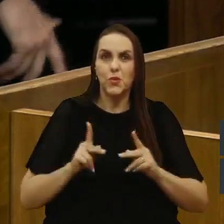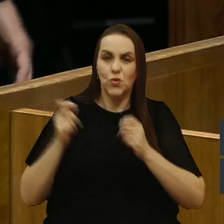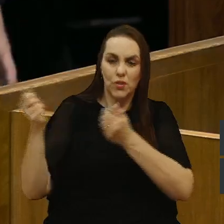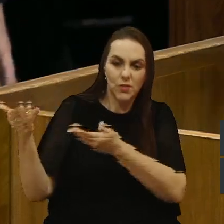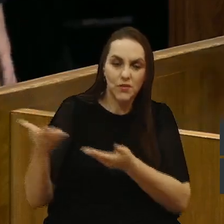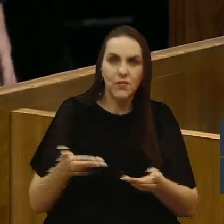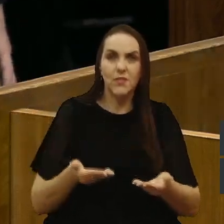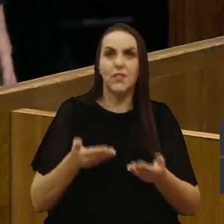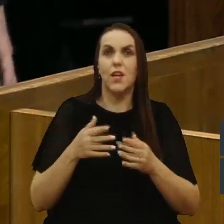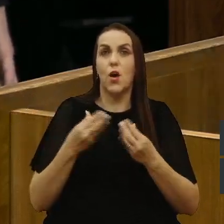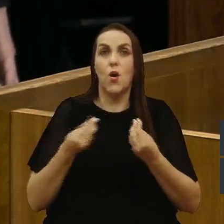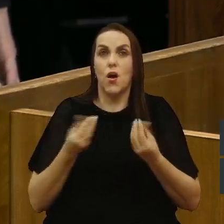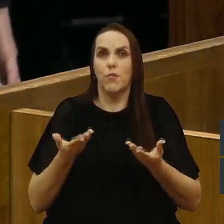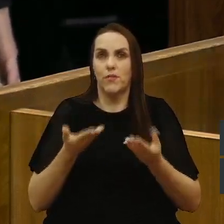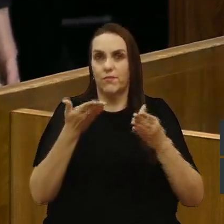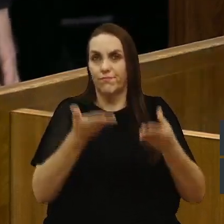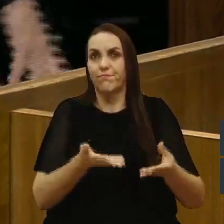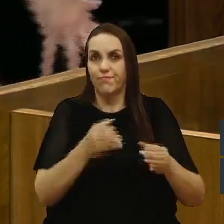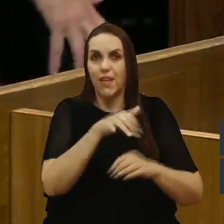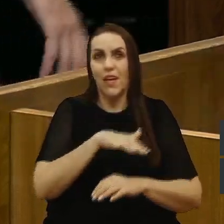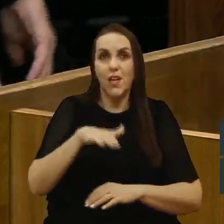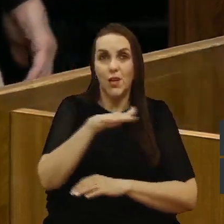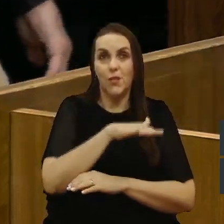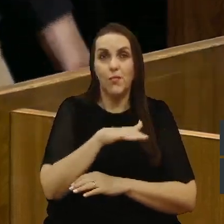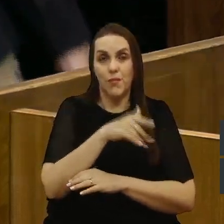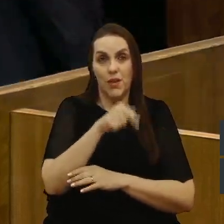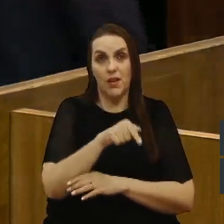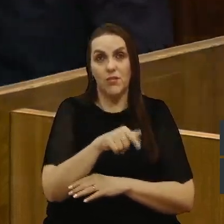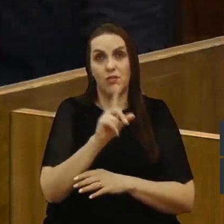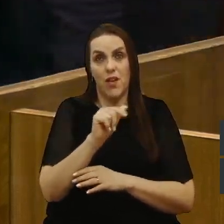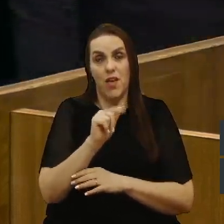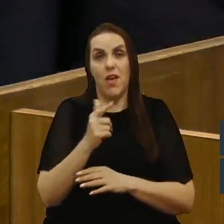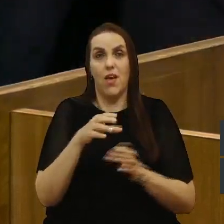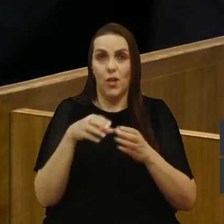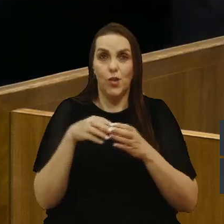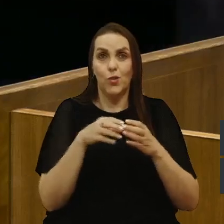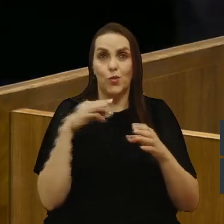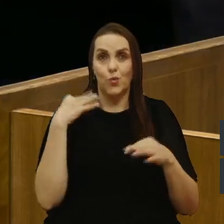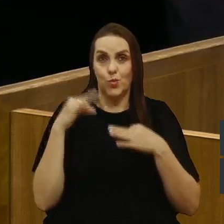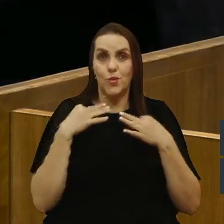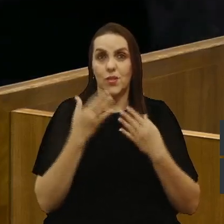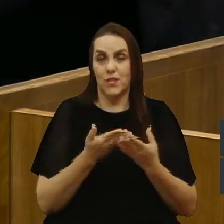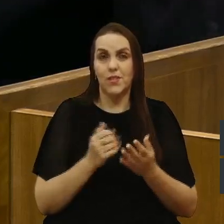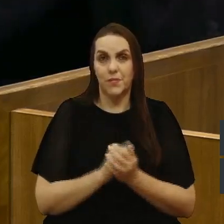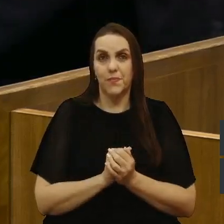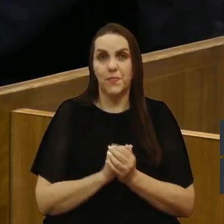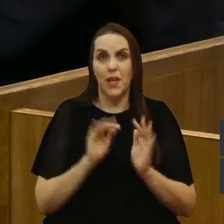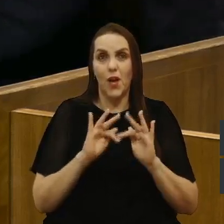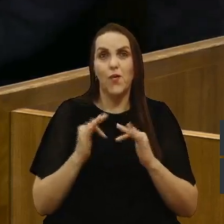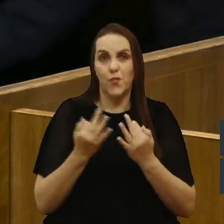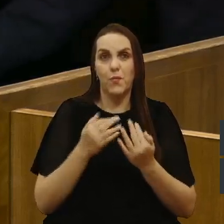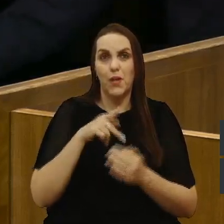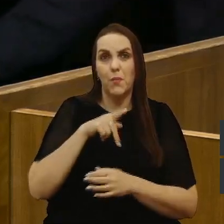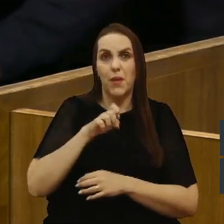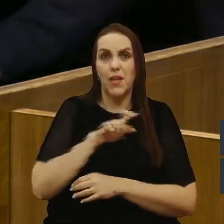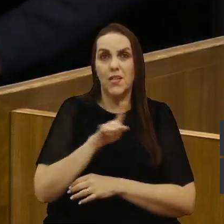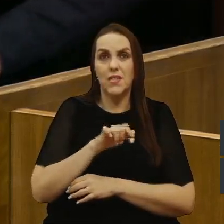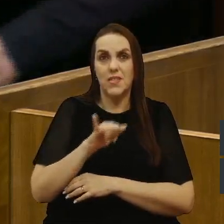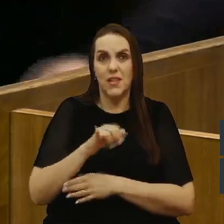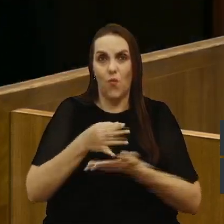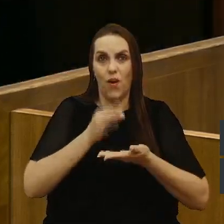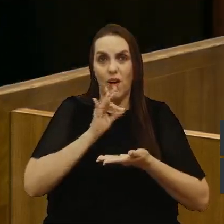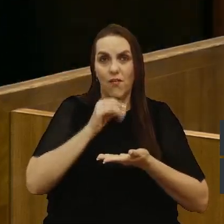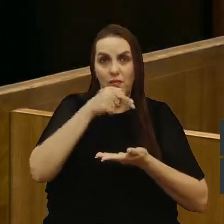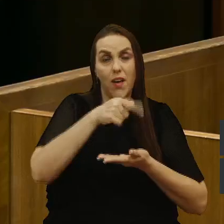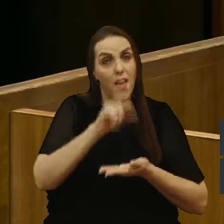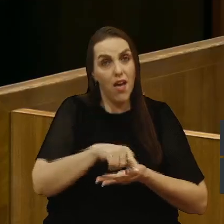fora e tudo mais, e ali é um ambiente que traz muito turistas, né? Esse empreendimento da família Pese traz muitos turistas para